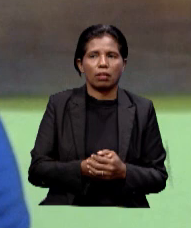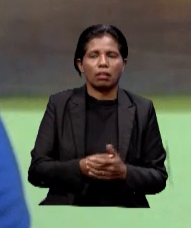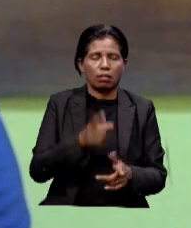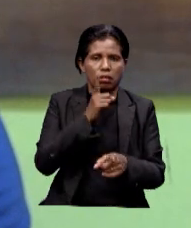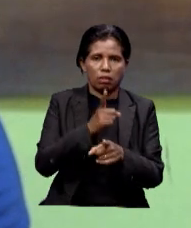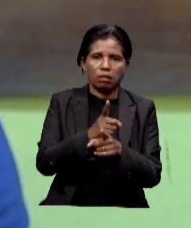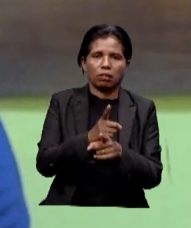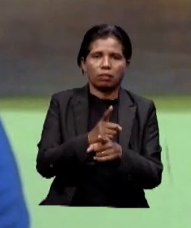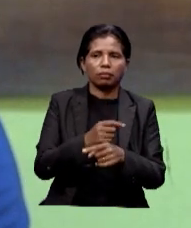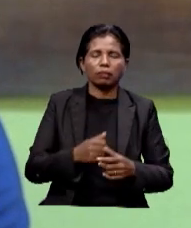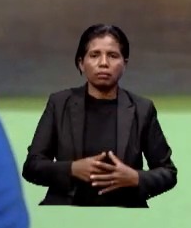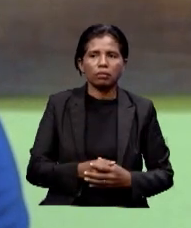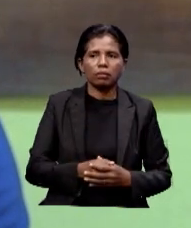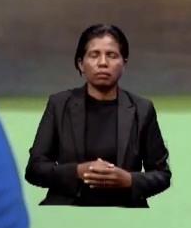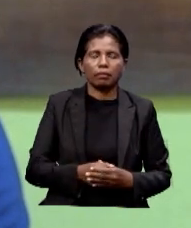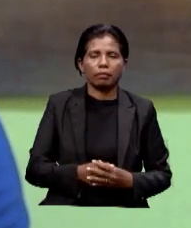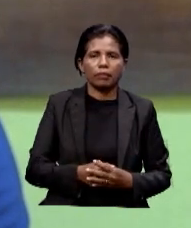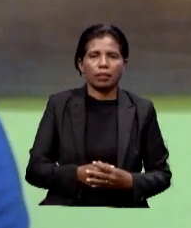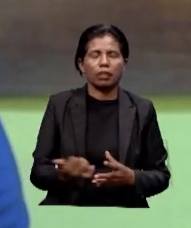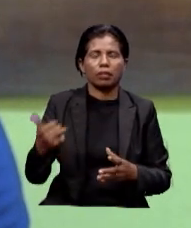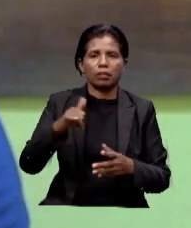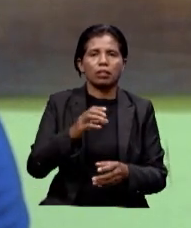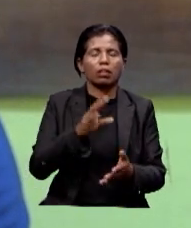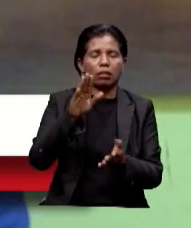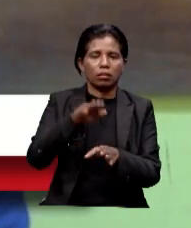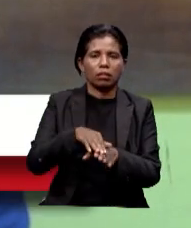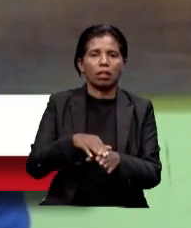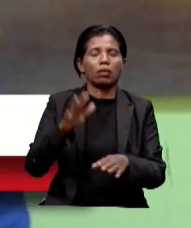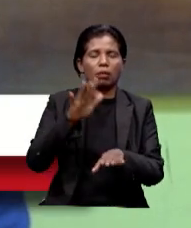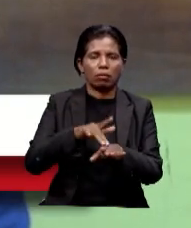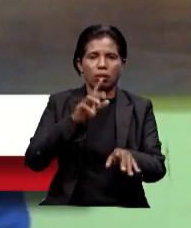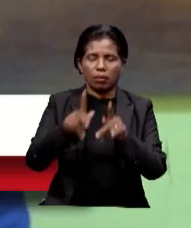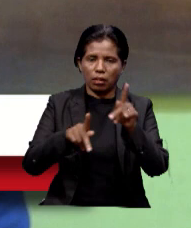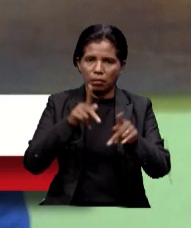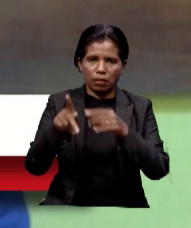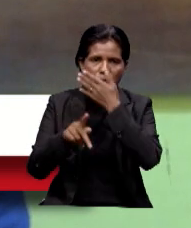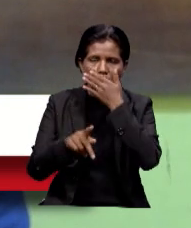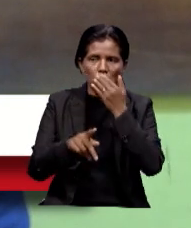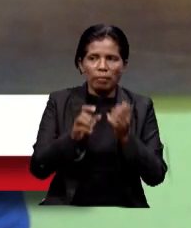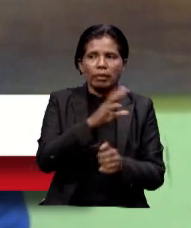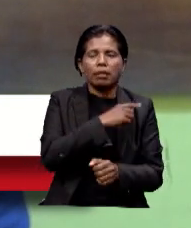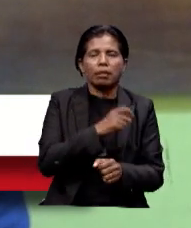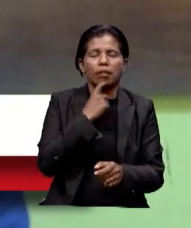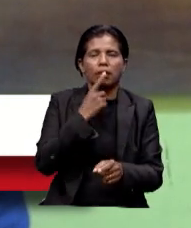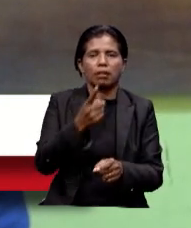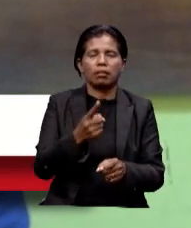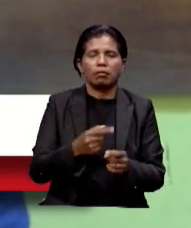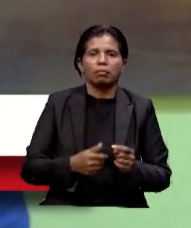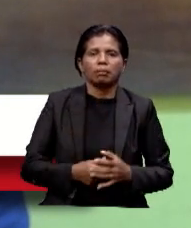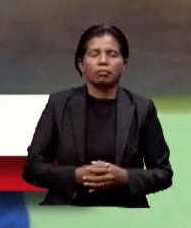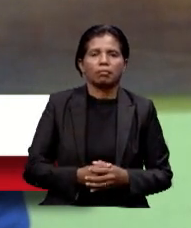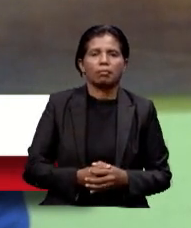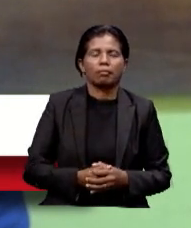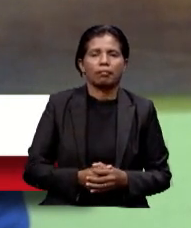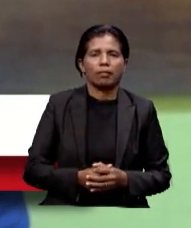efeito husi fiscal cliff nebe se afeta ba povo liu povo nebe maioria helai áreas rurais ne depende